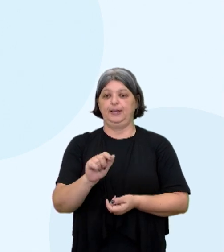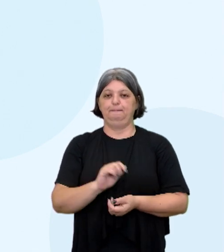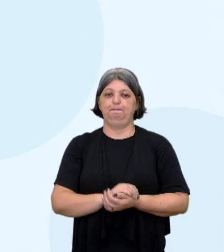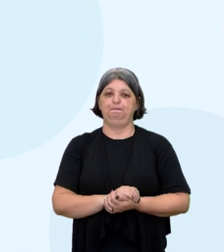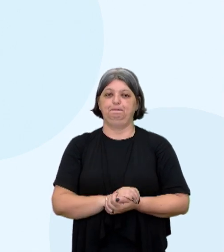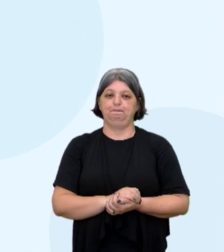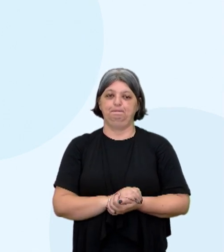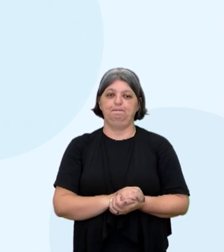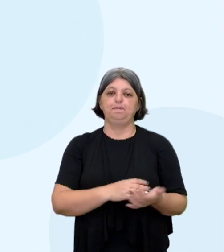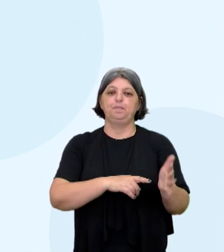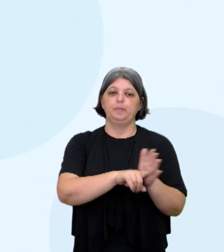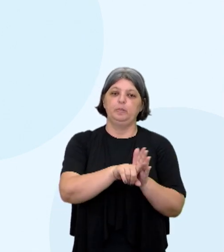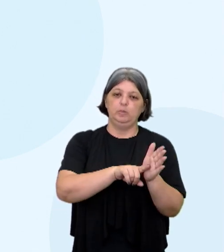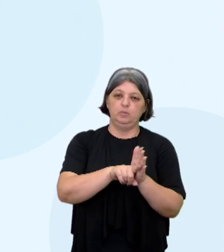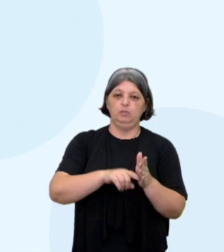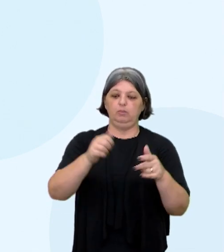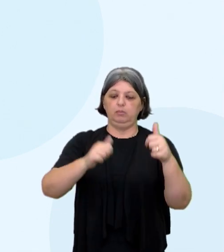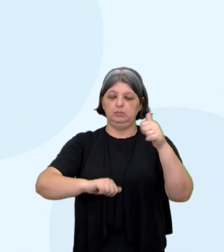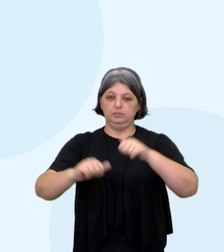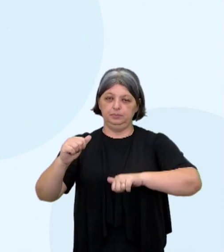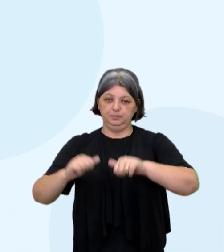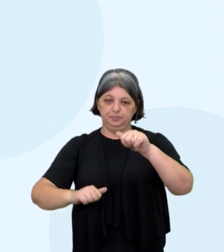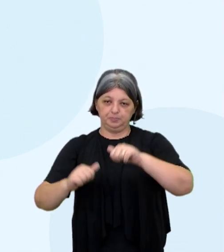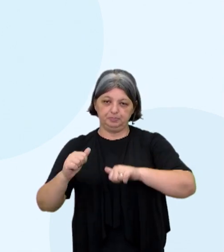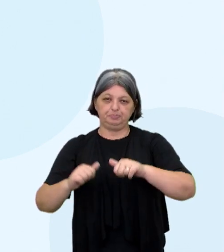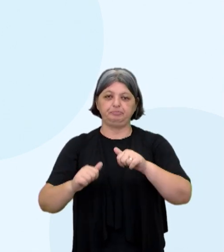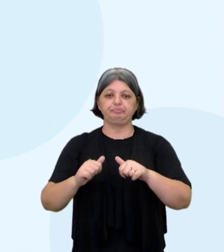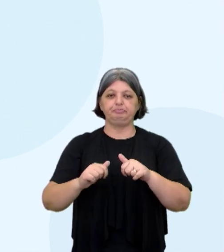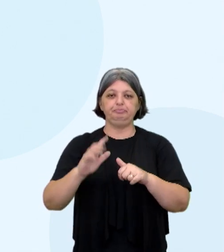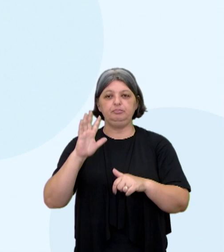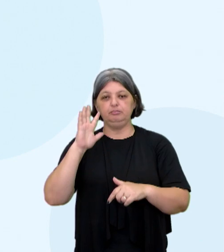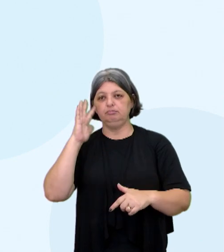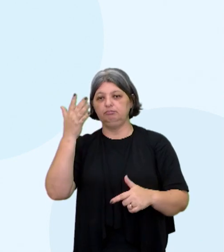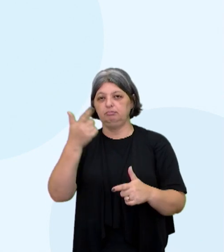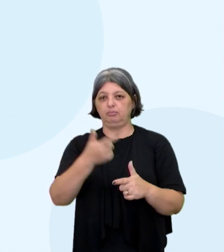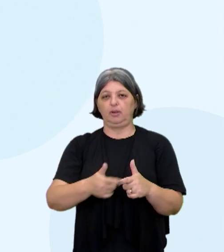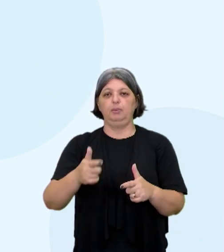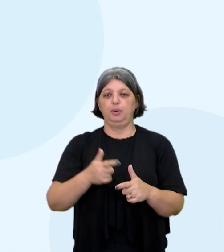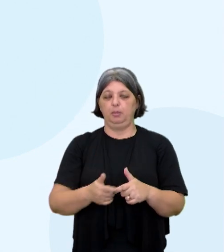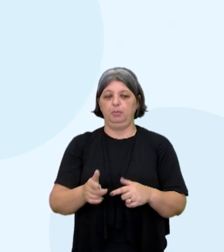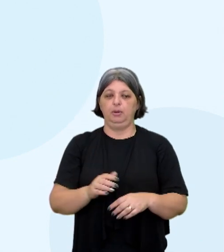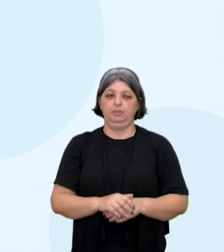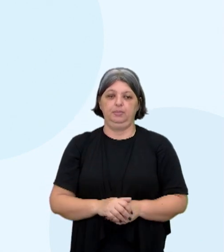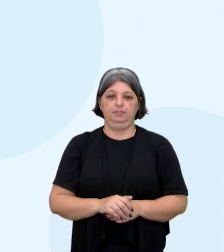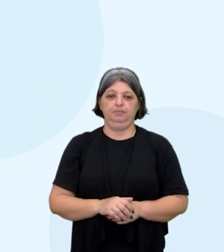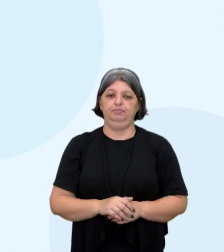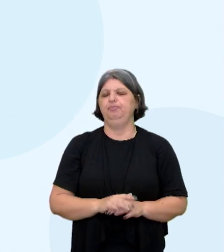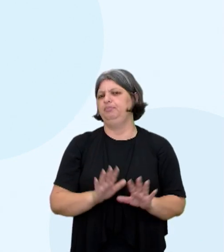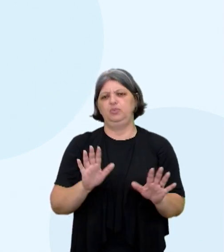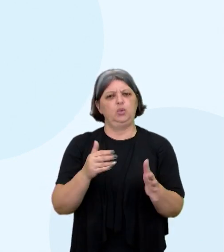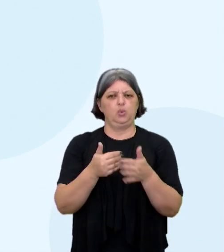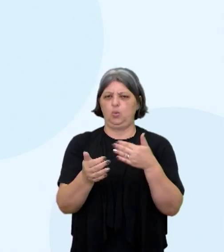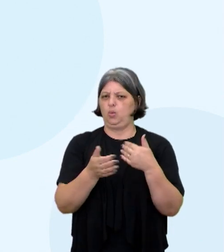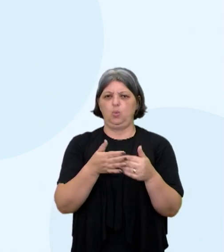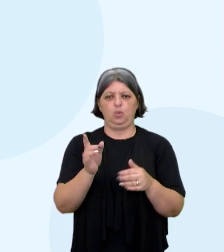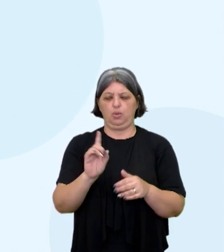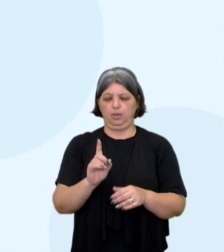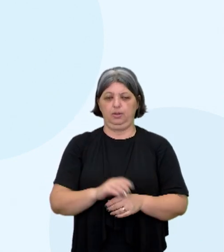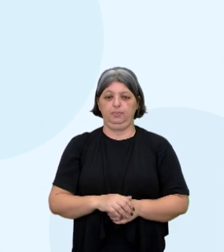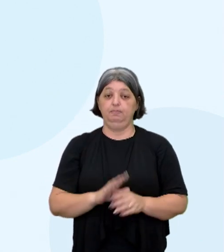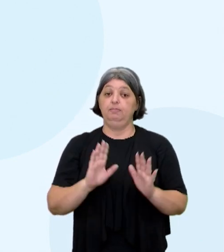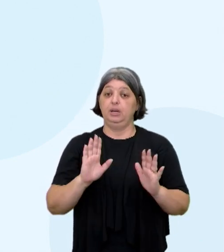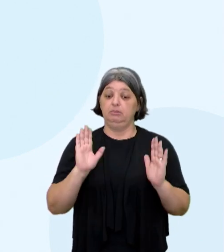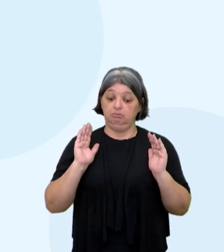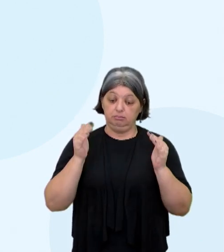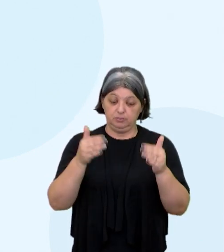de investigar e analisar situações problema, mas não quaisquer situações problema, e sim aquelas